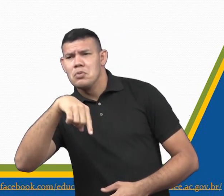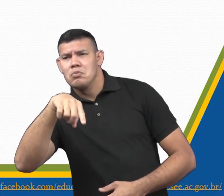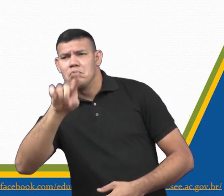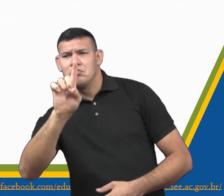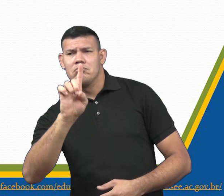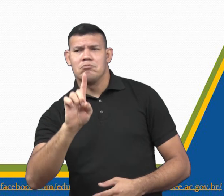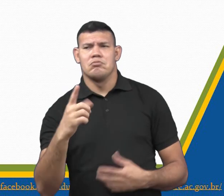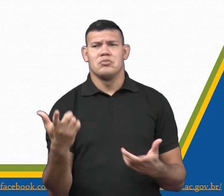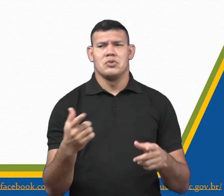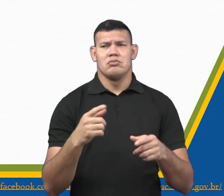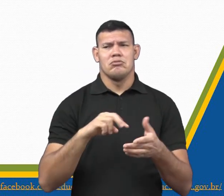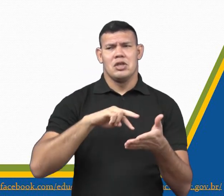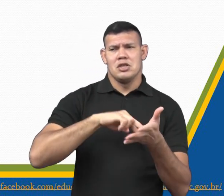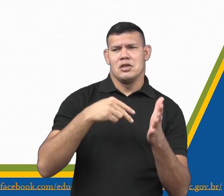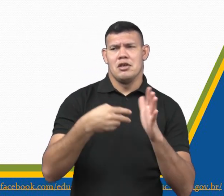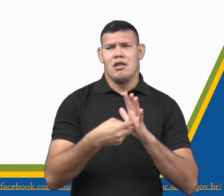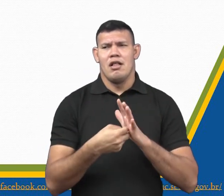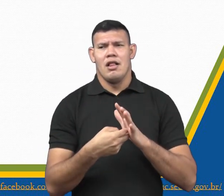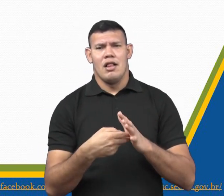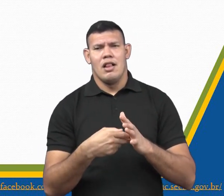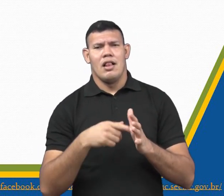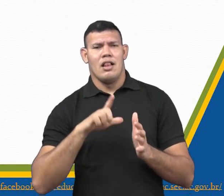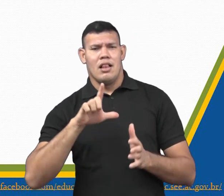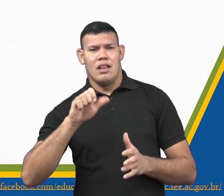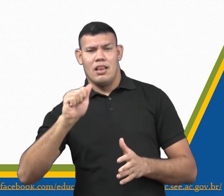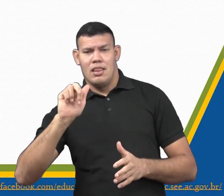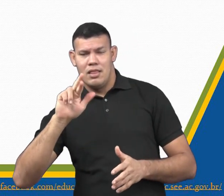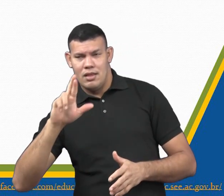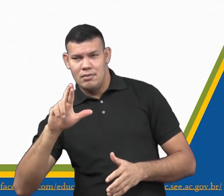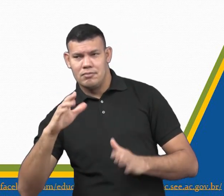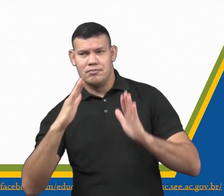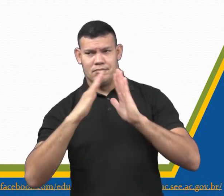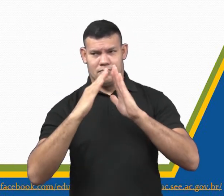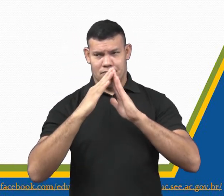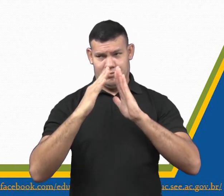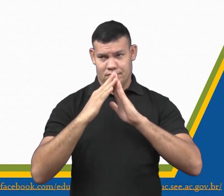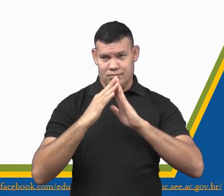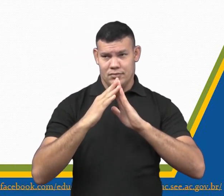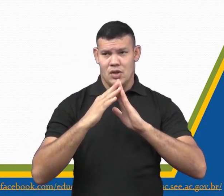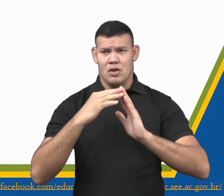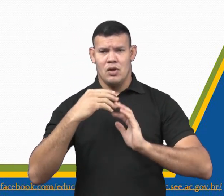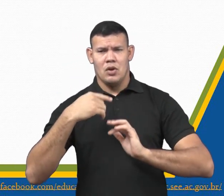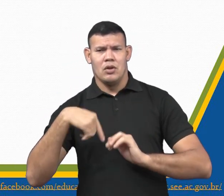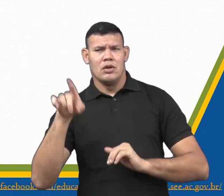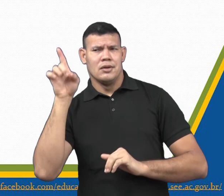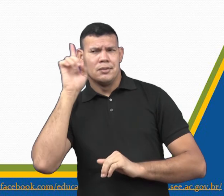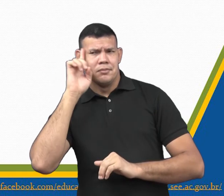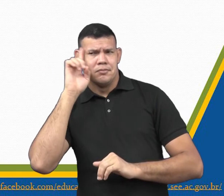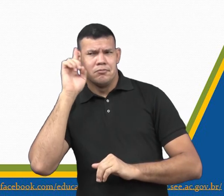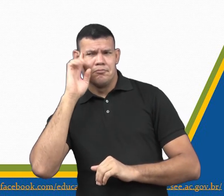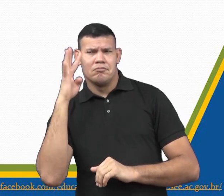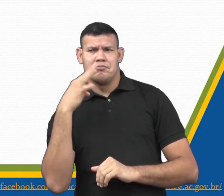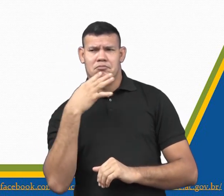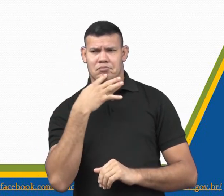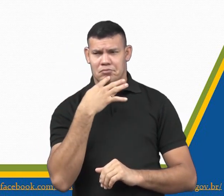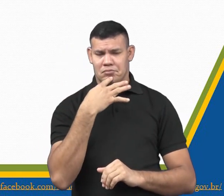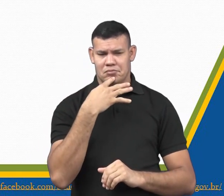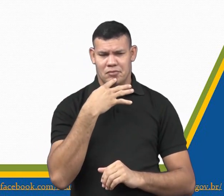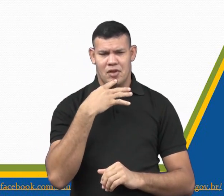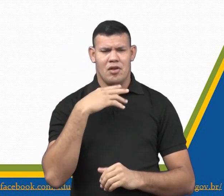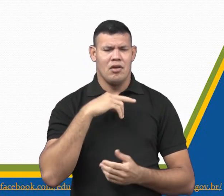lugares e experiências diferentes, sejam tais trajetos curtos ou longos, envolvendo destinos